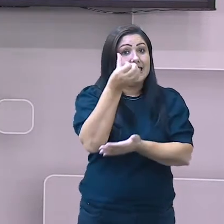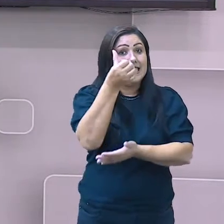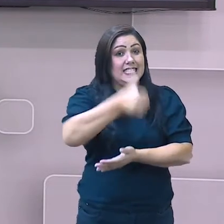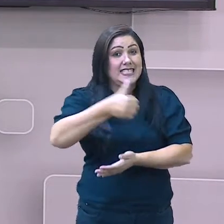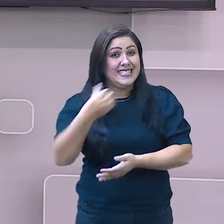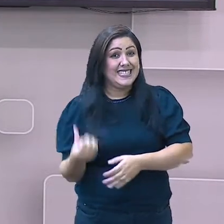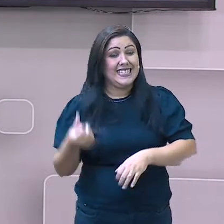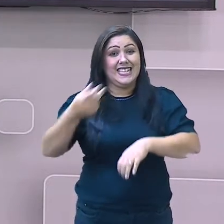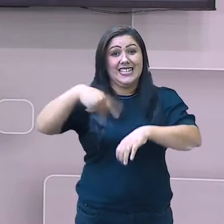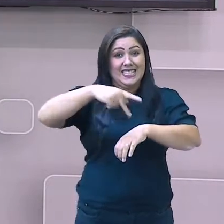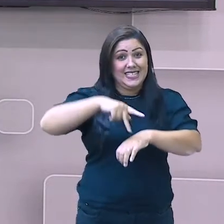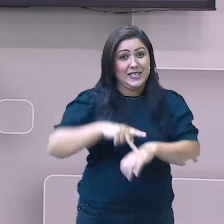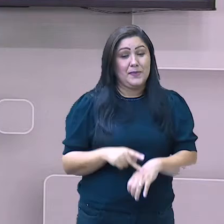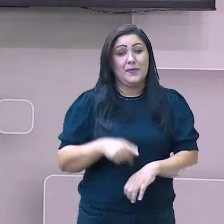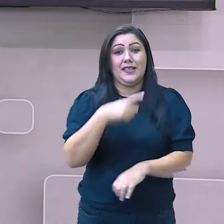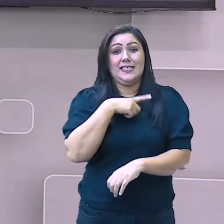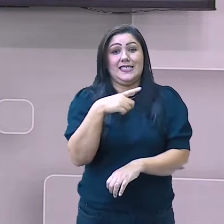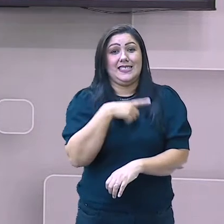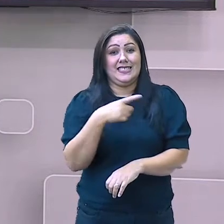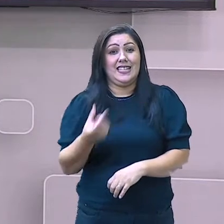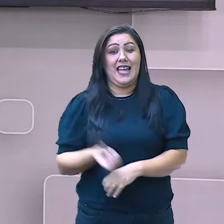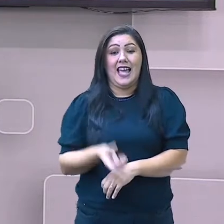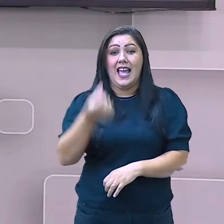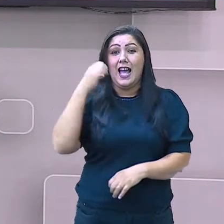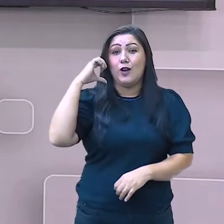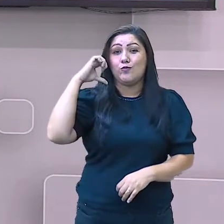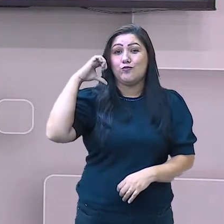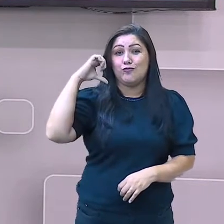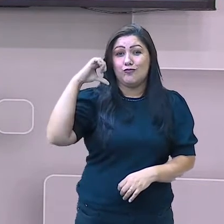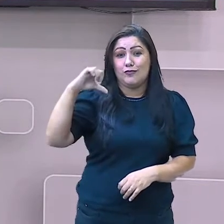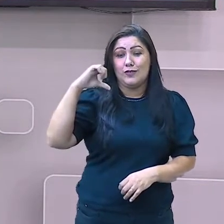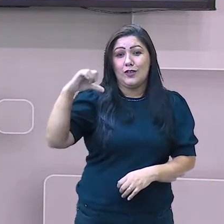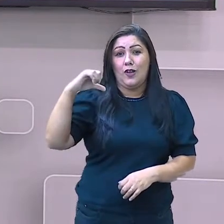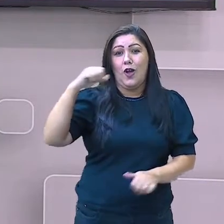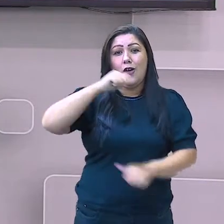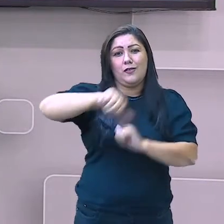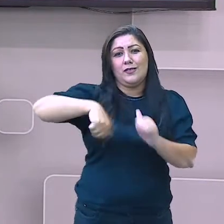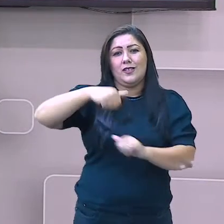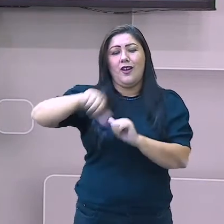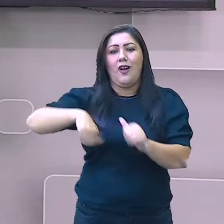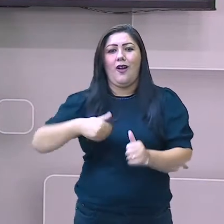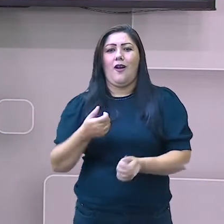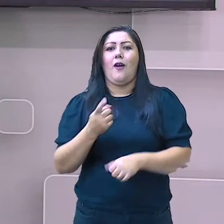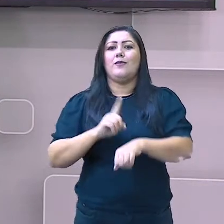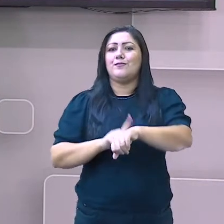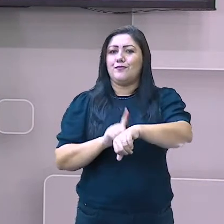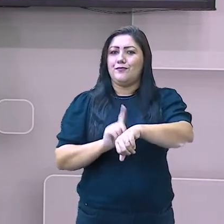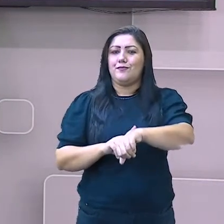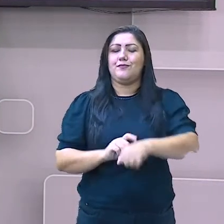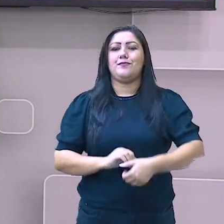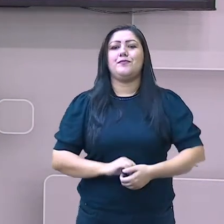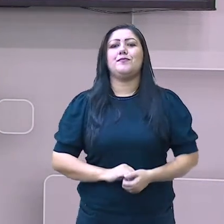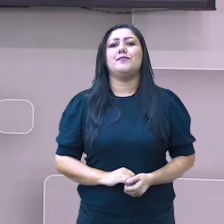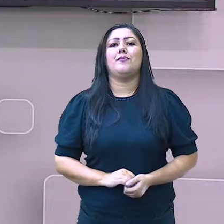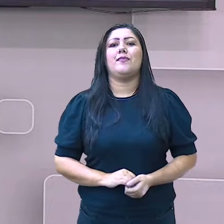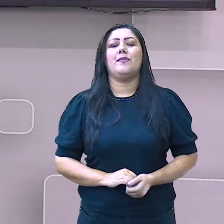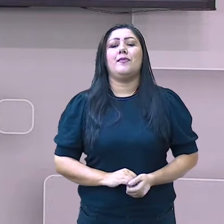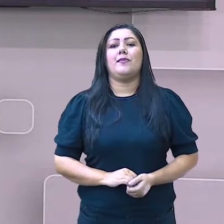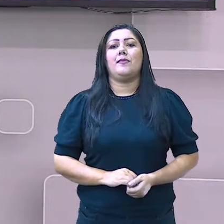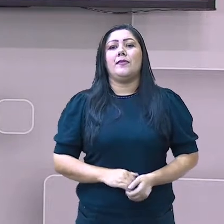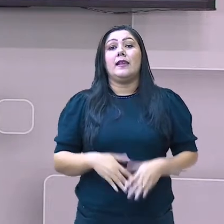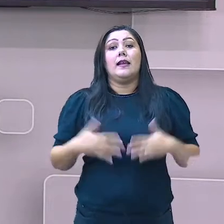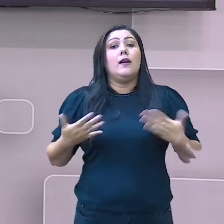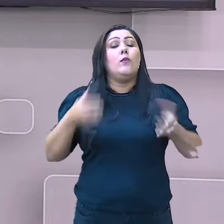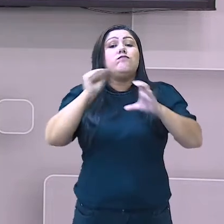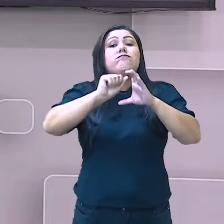9 fusos horários, de tão extenso que é o seu território. Um dos aspectos mais importantes da